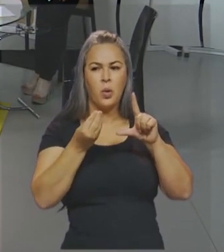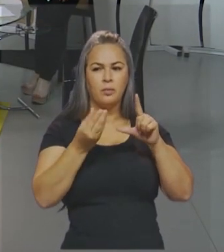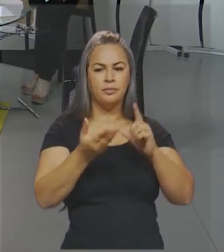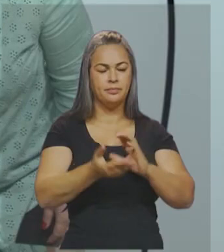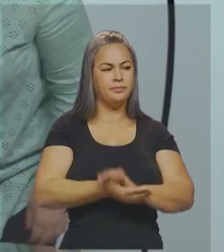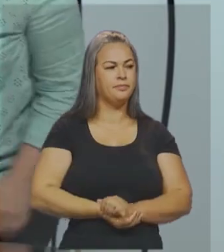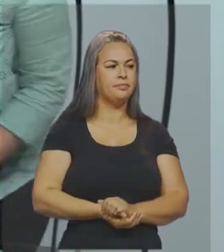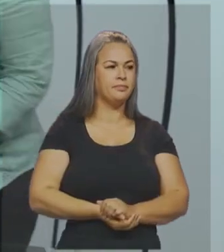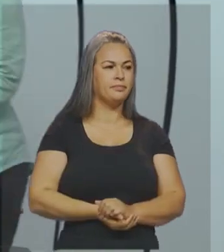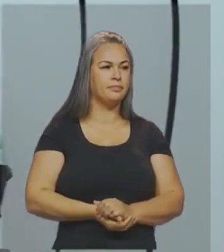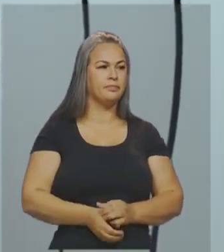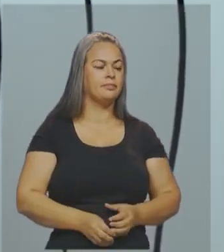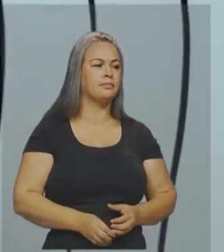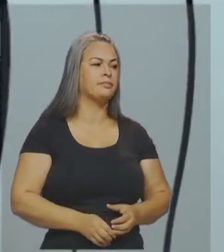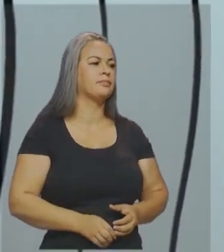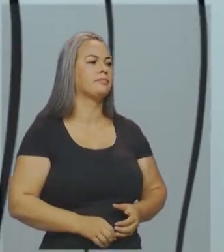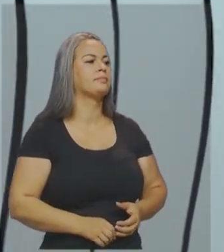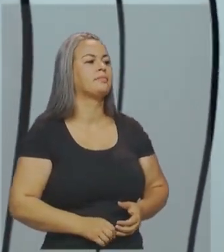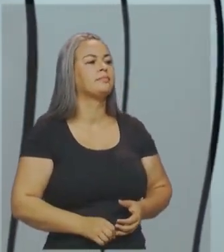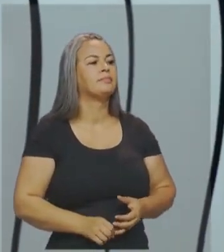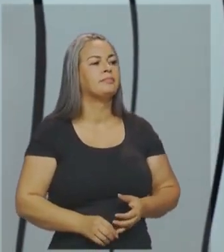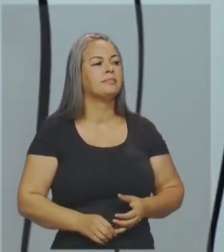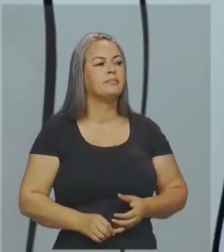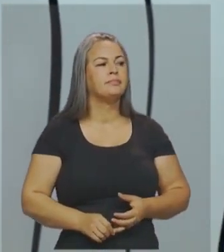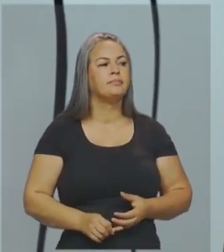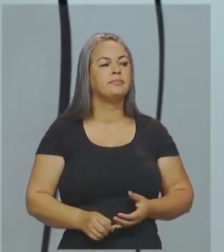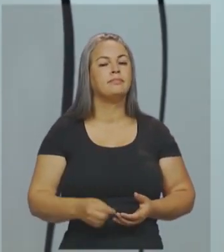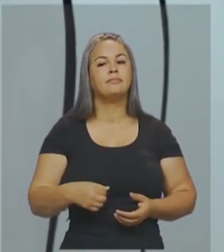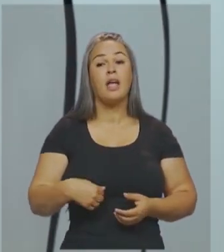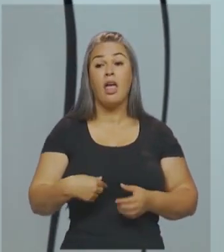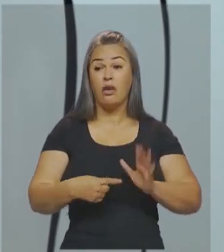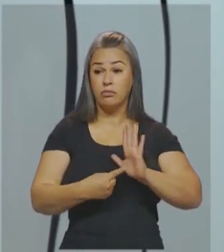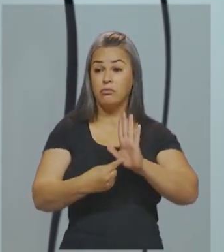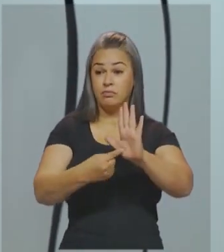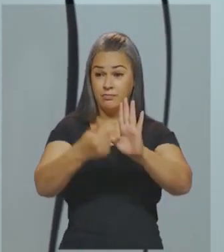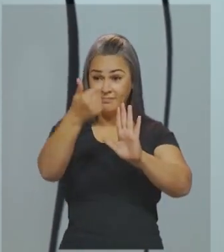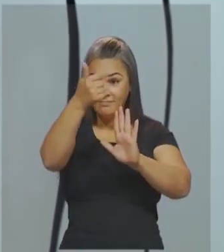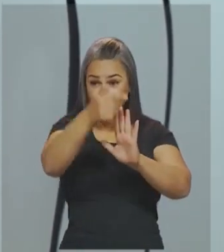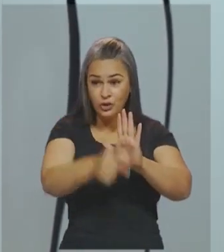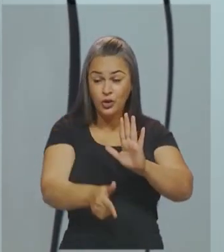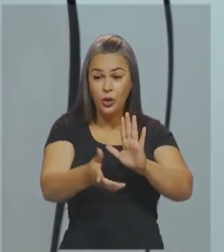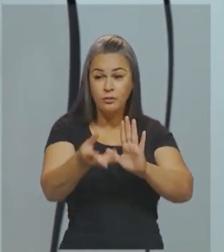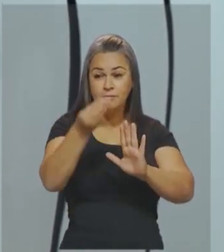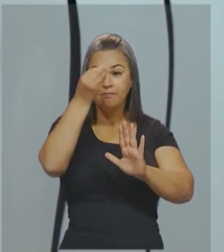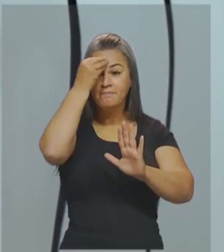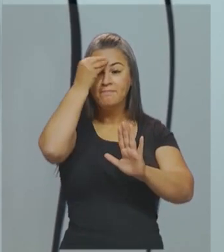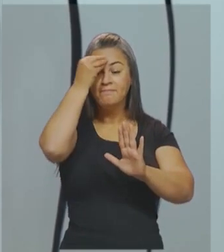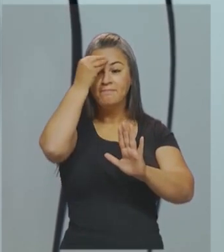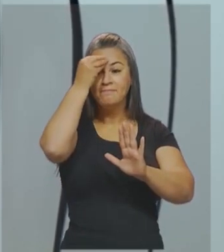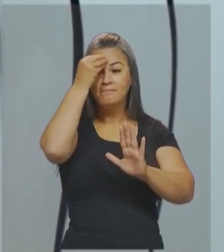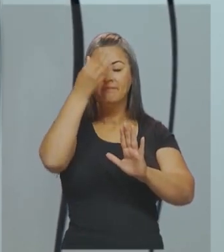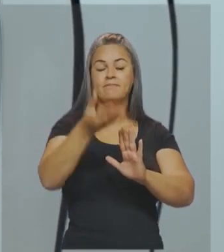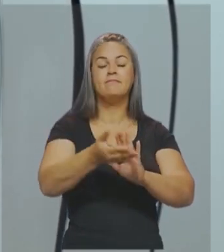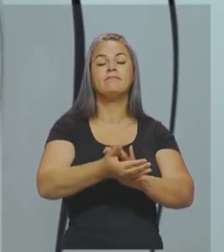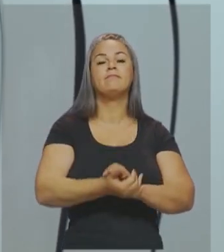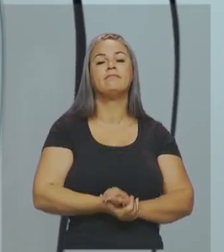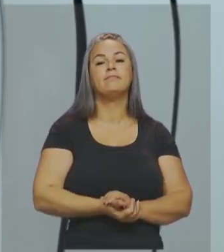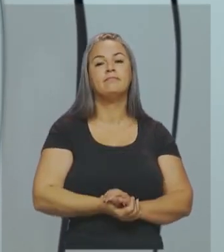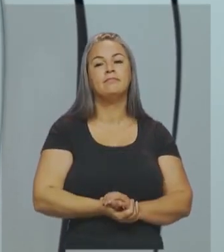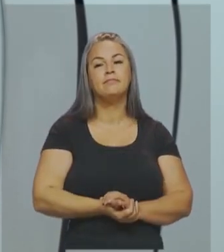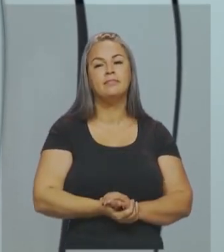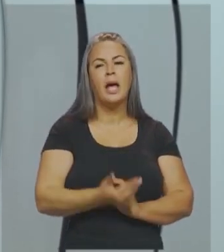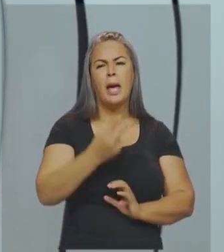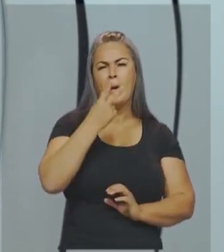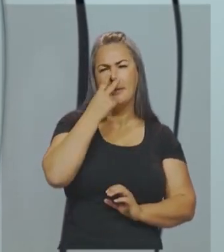Então, voltando ao nosso transferidor, né? Eu vou repassar bem porque é aula de medida de transferidor. Apesar de parecer